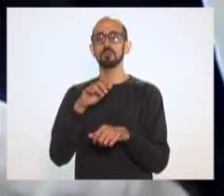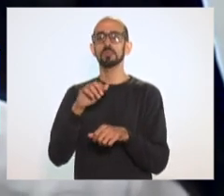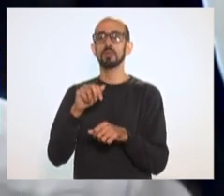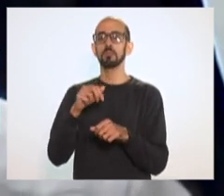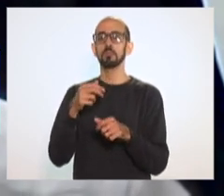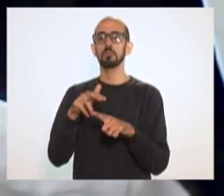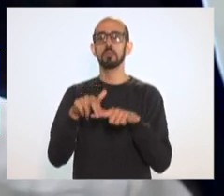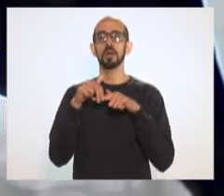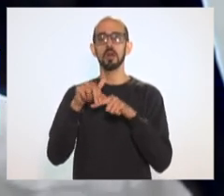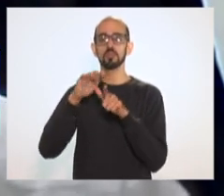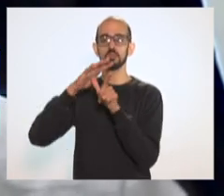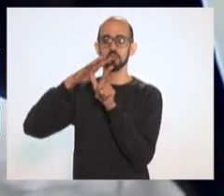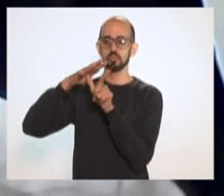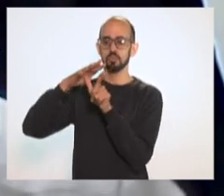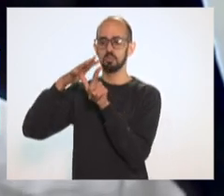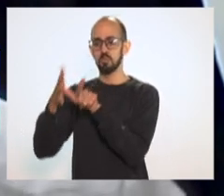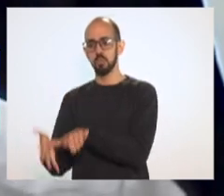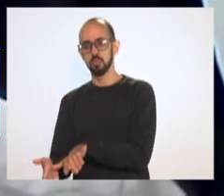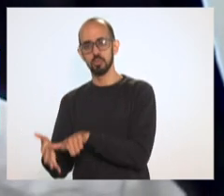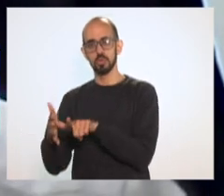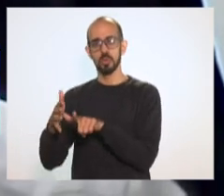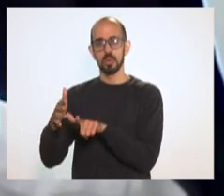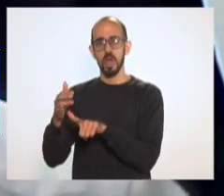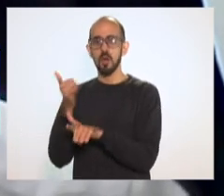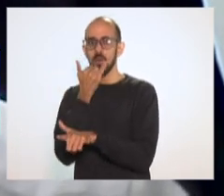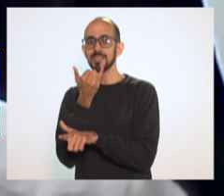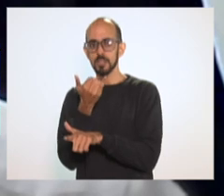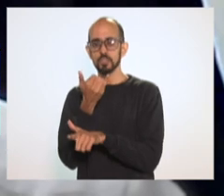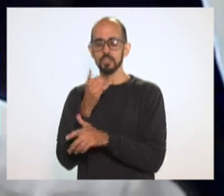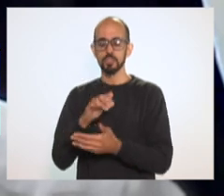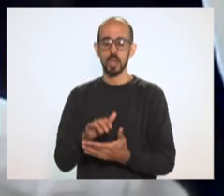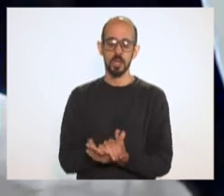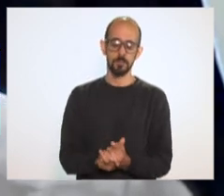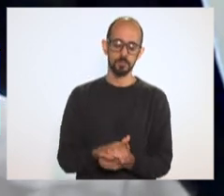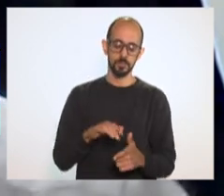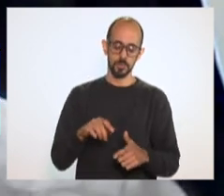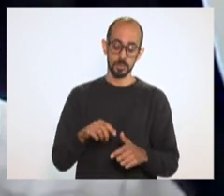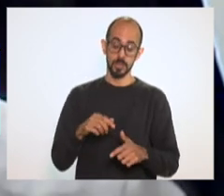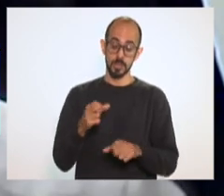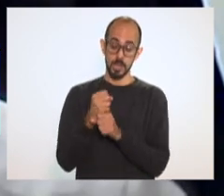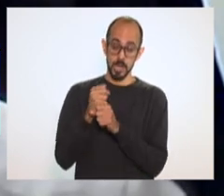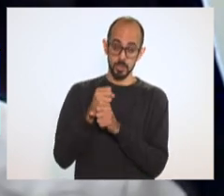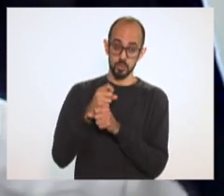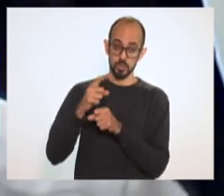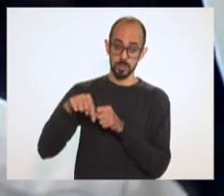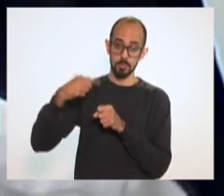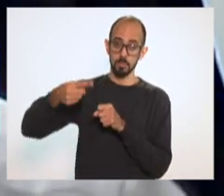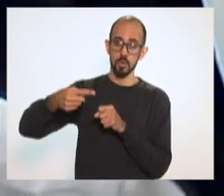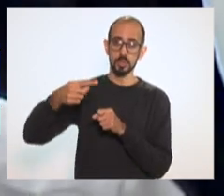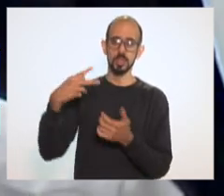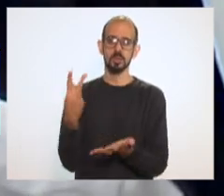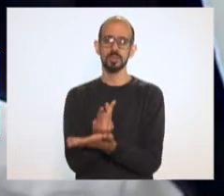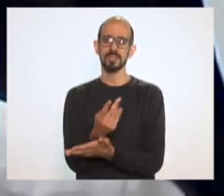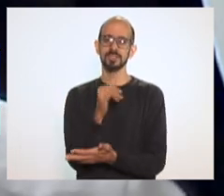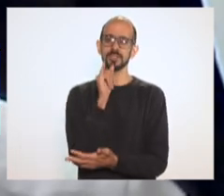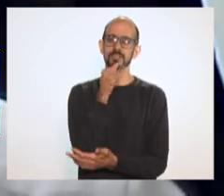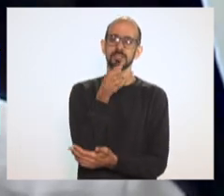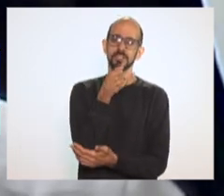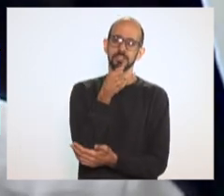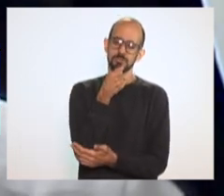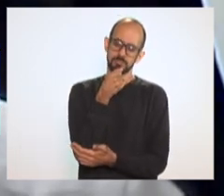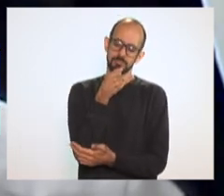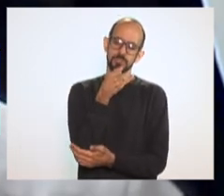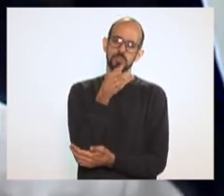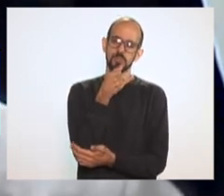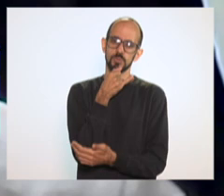e anos depois nós temos tendo essa triste notícia e eu consegui registrar a toda